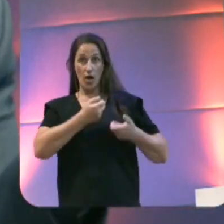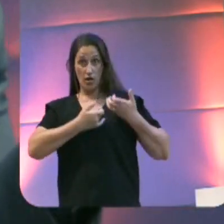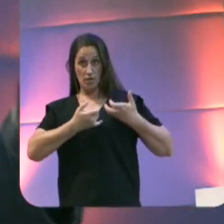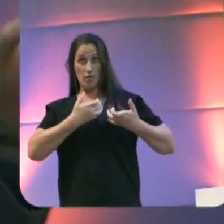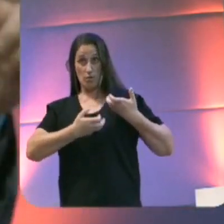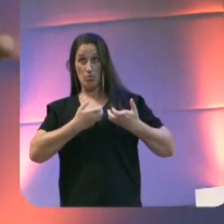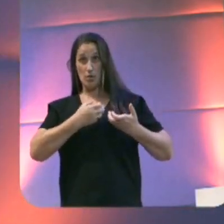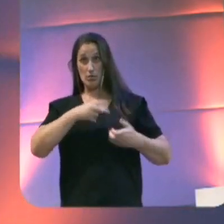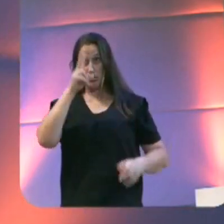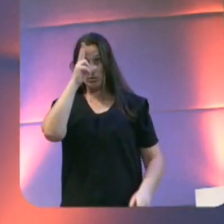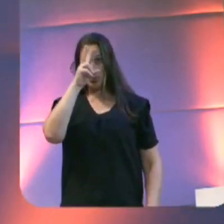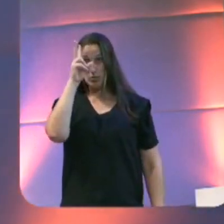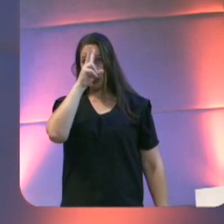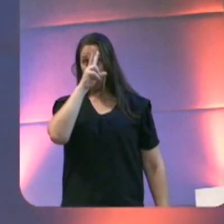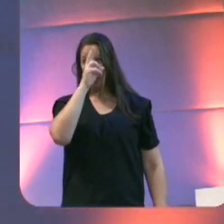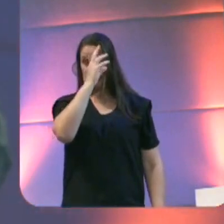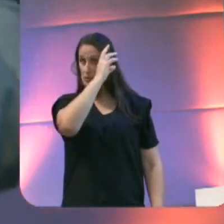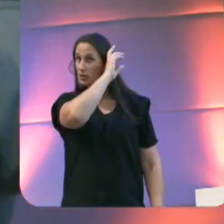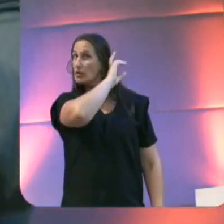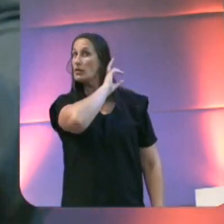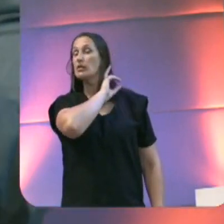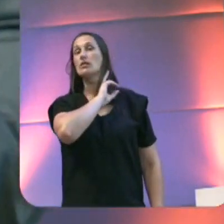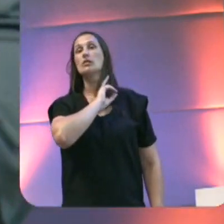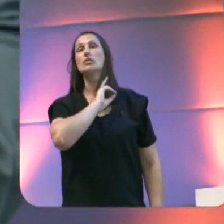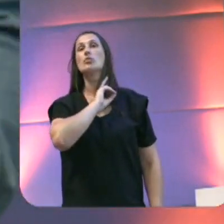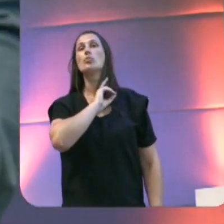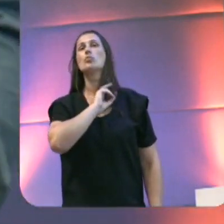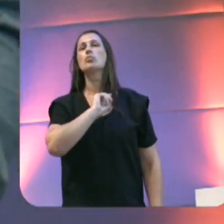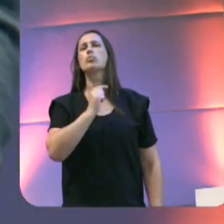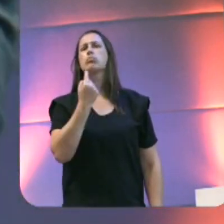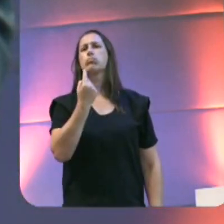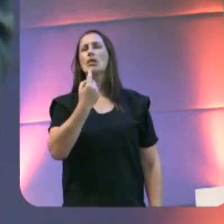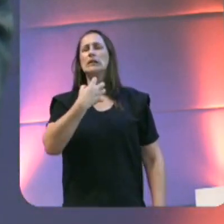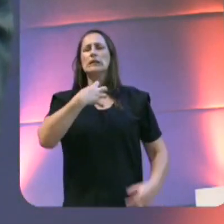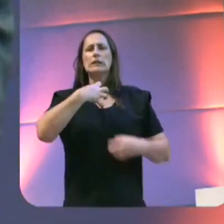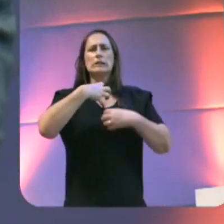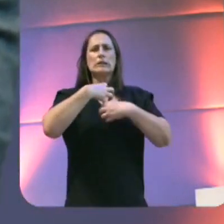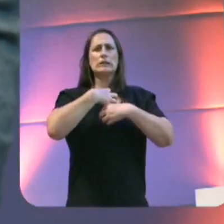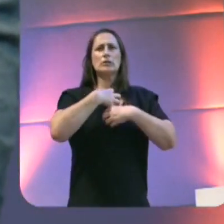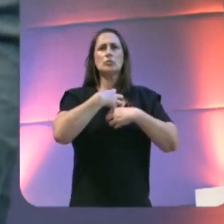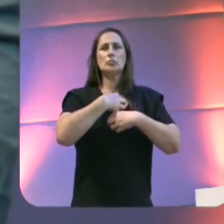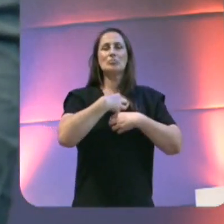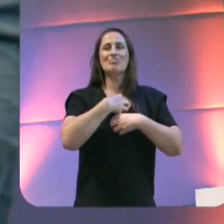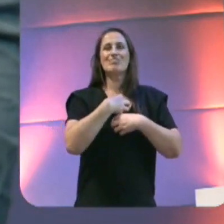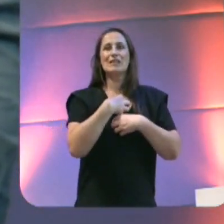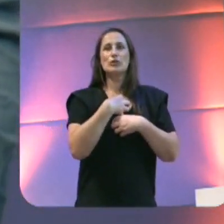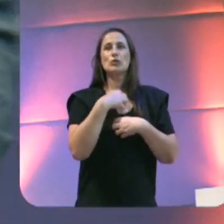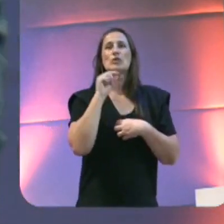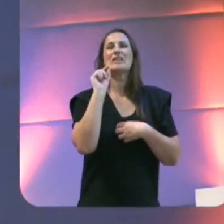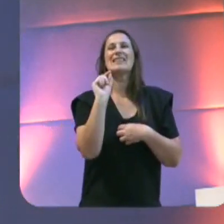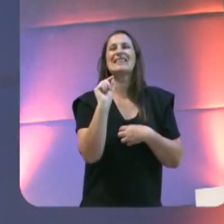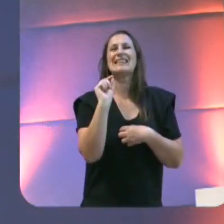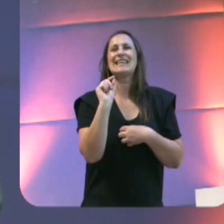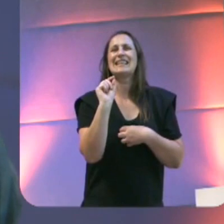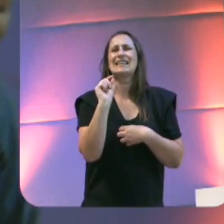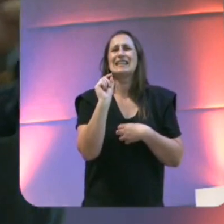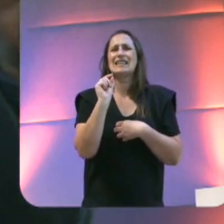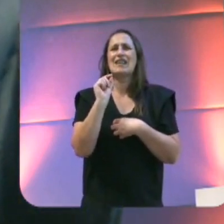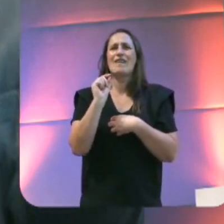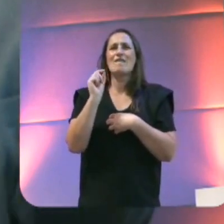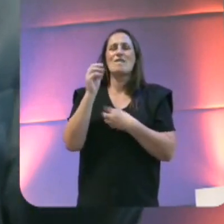avivamentos da história? Um sentimento de fome espiritual e de